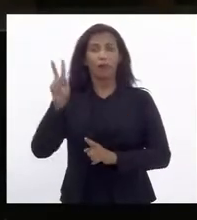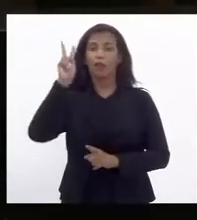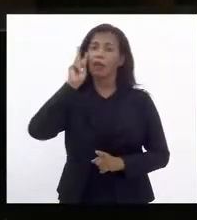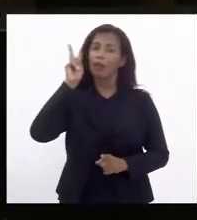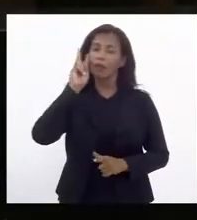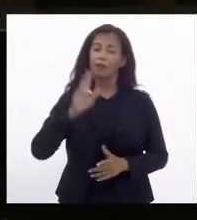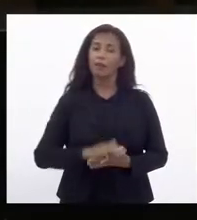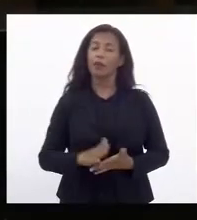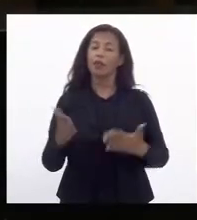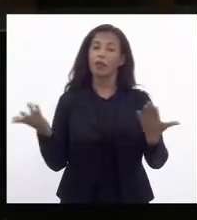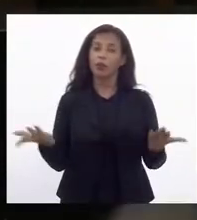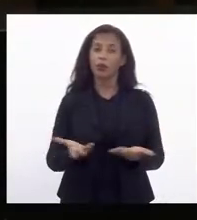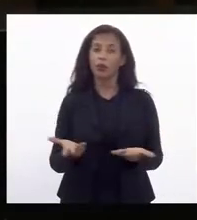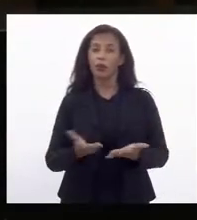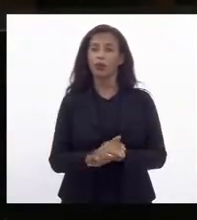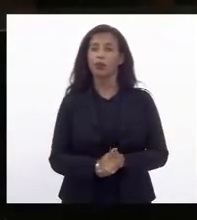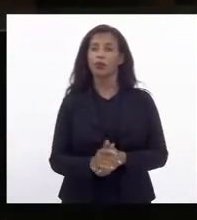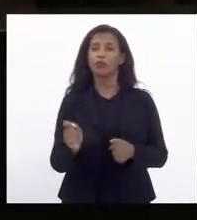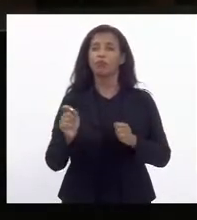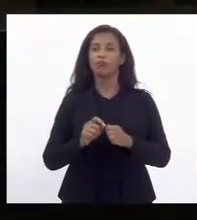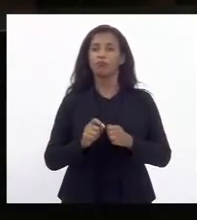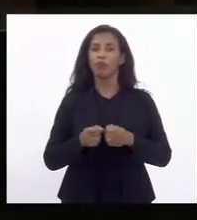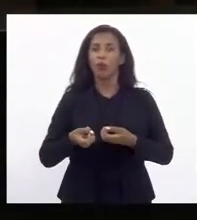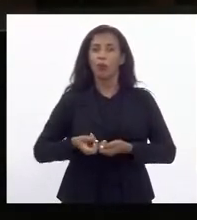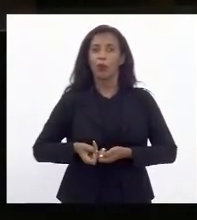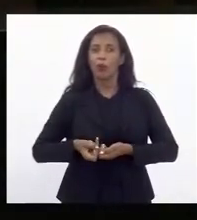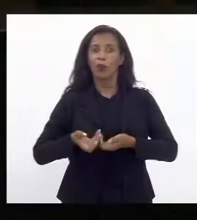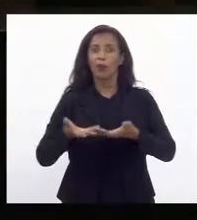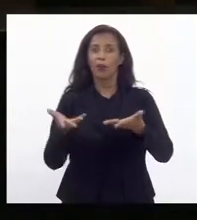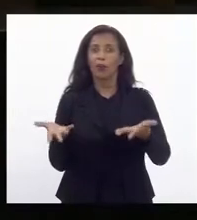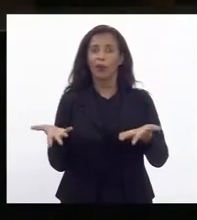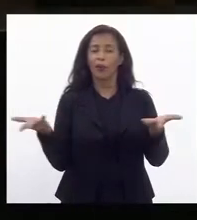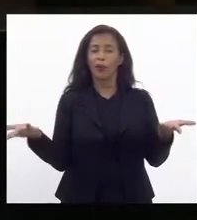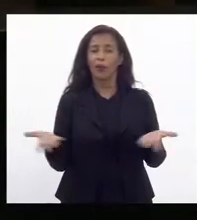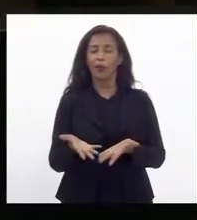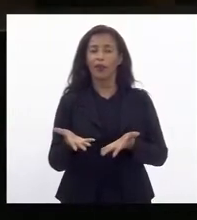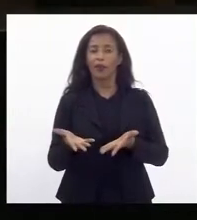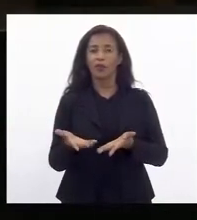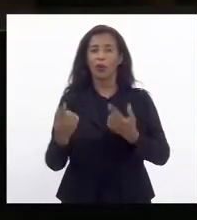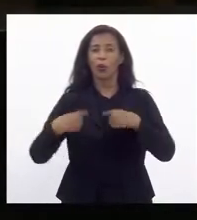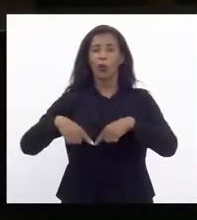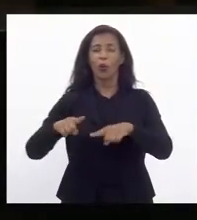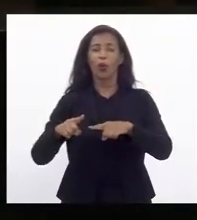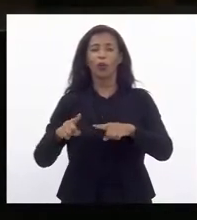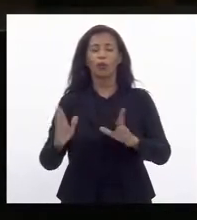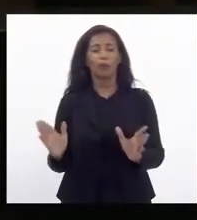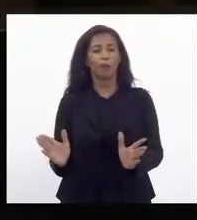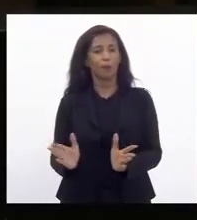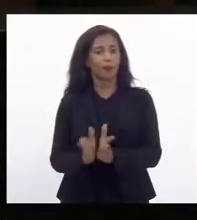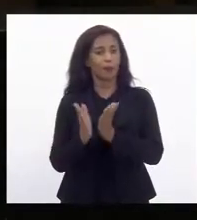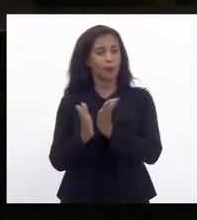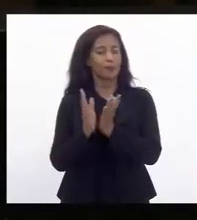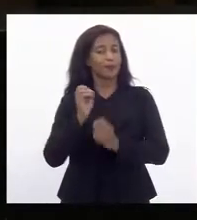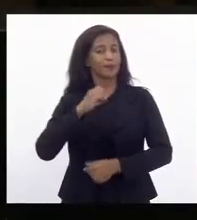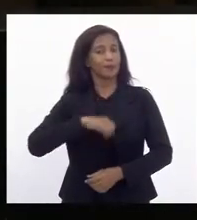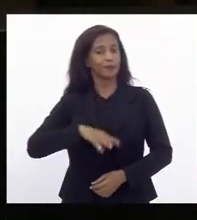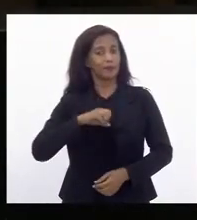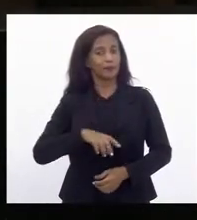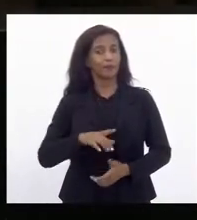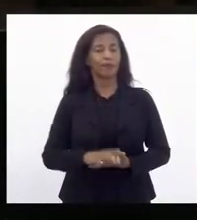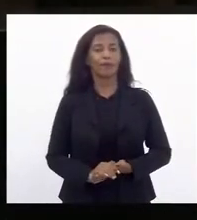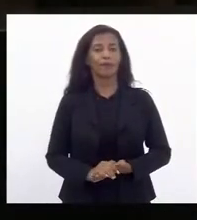aqui que hoje fizemos o lançamento da campanha contra a pobreza menstrual